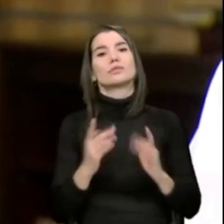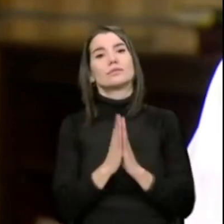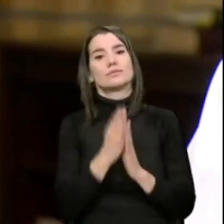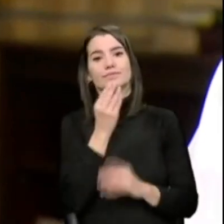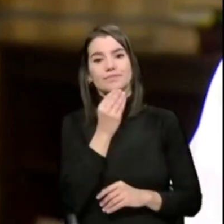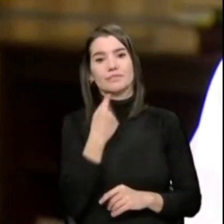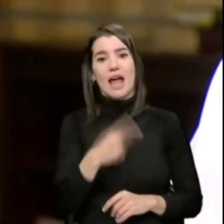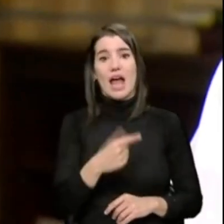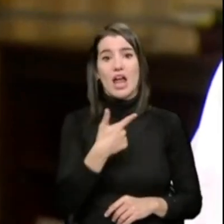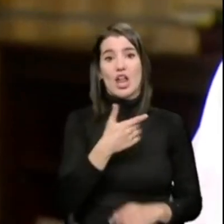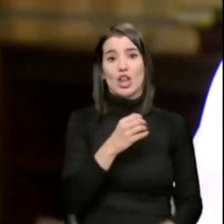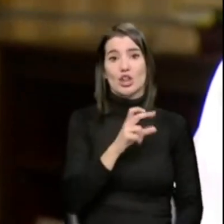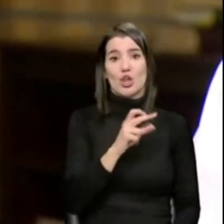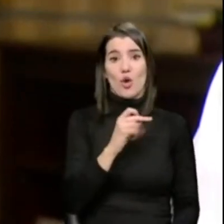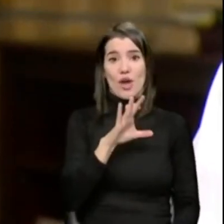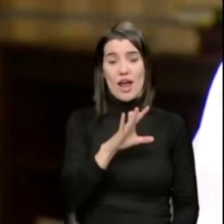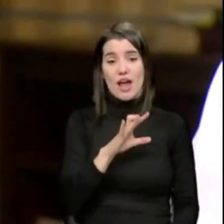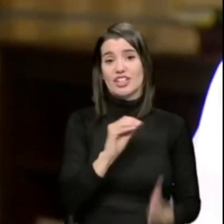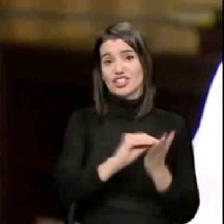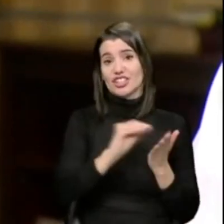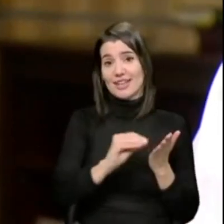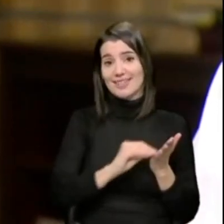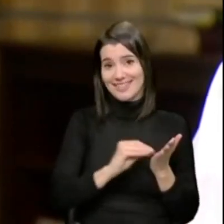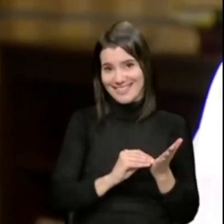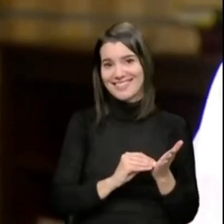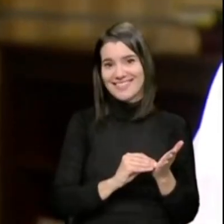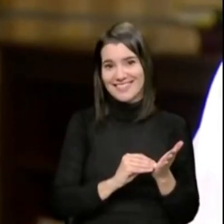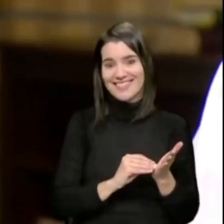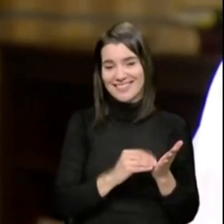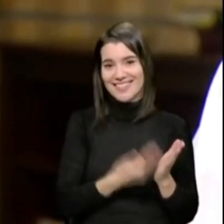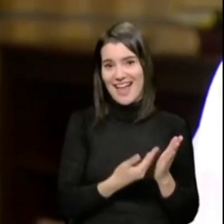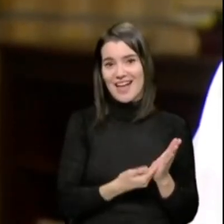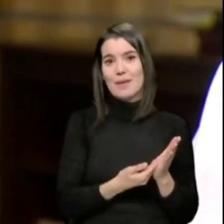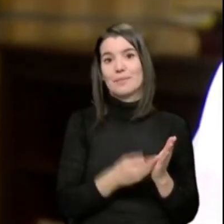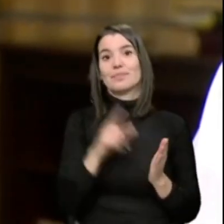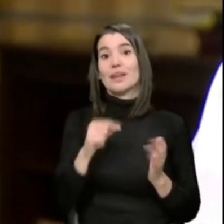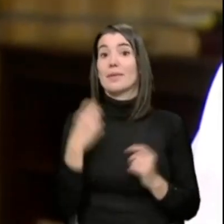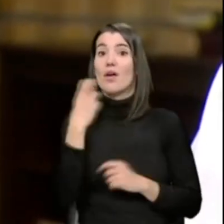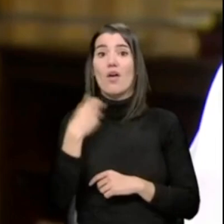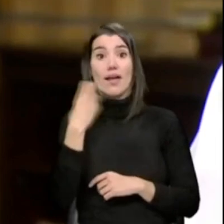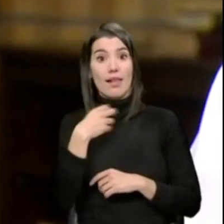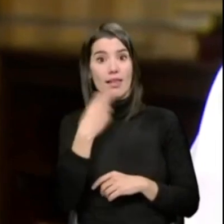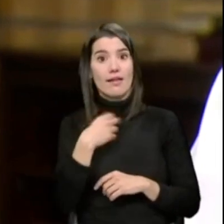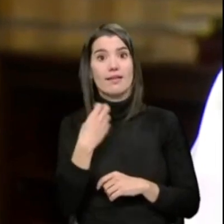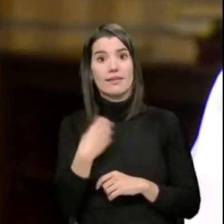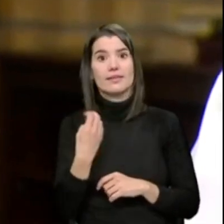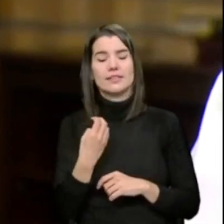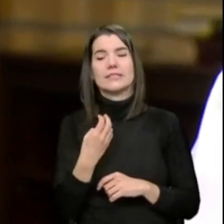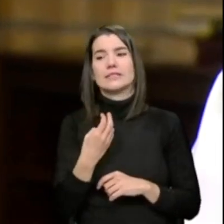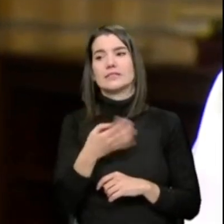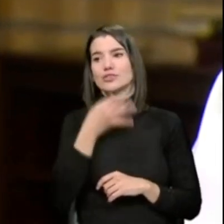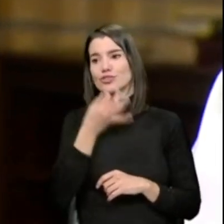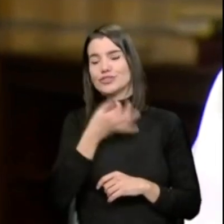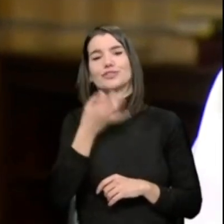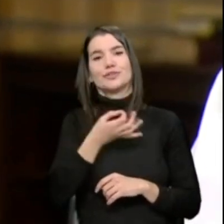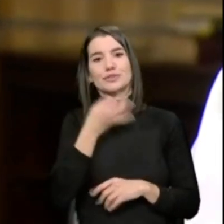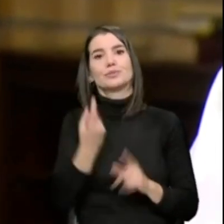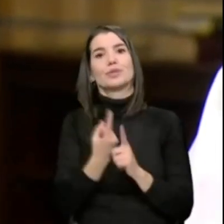a Torá escrita, que é esta que eu acabei de falar, e a Torá oral, que na verdade é oral porque